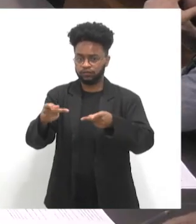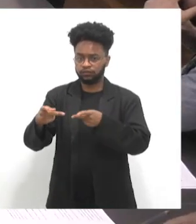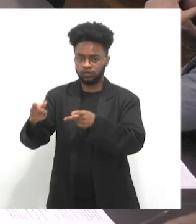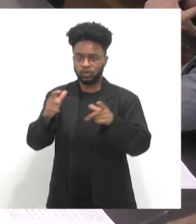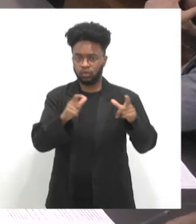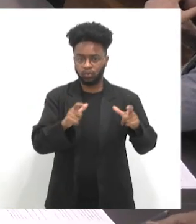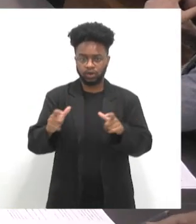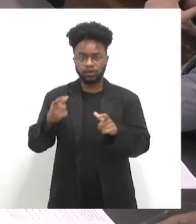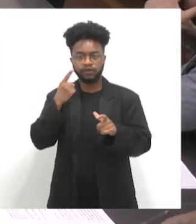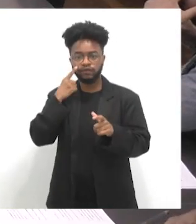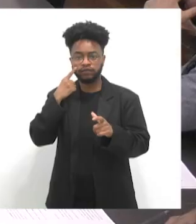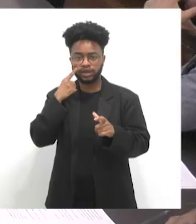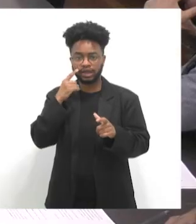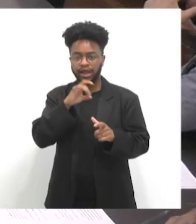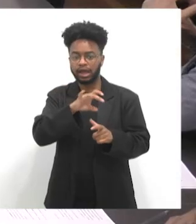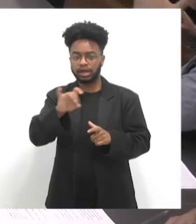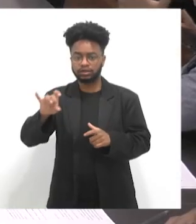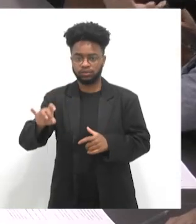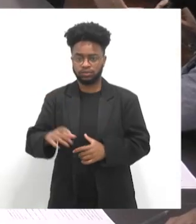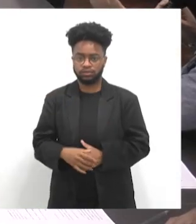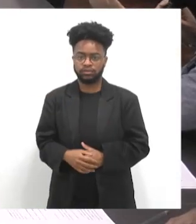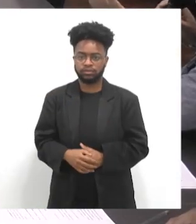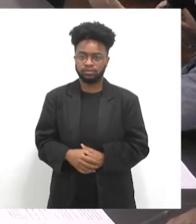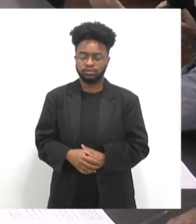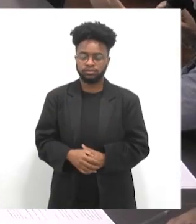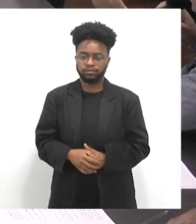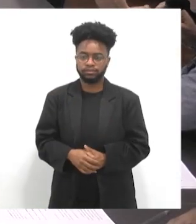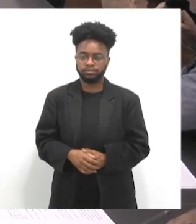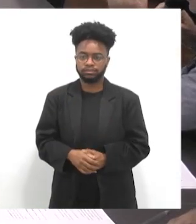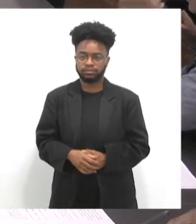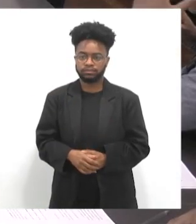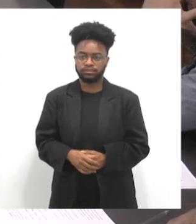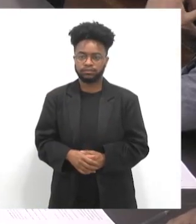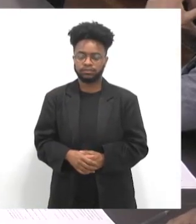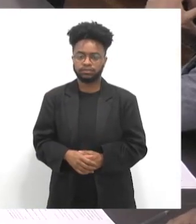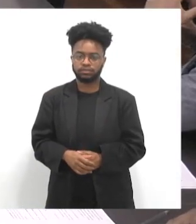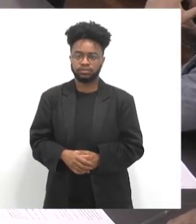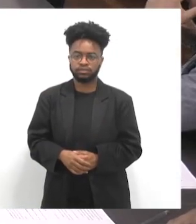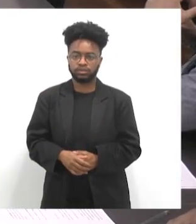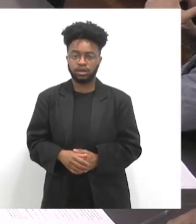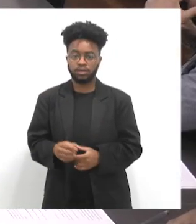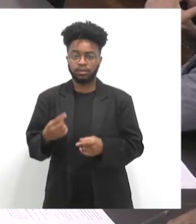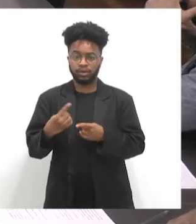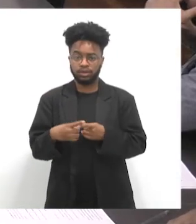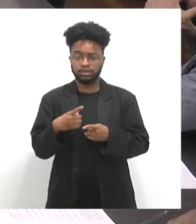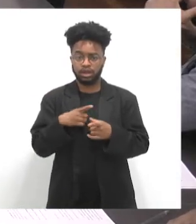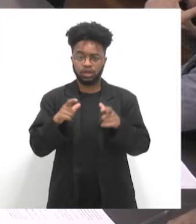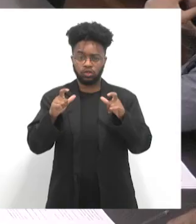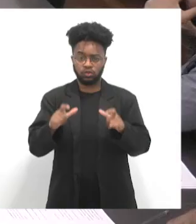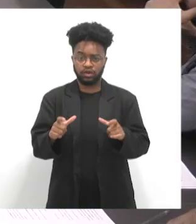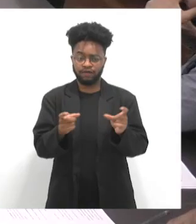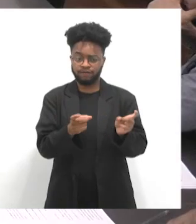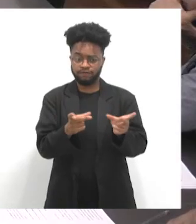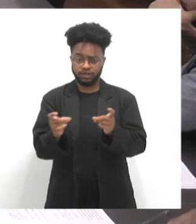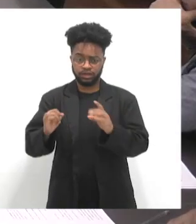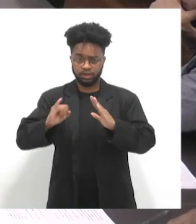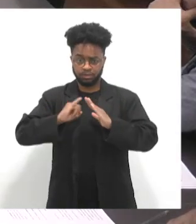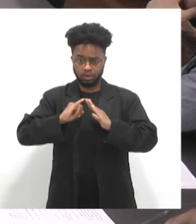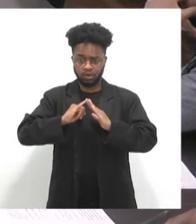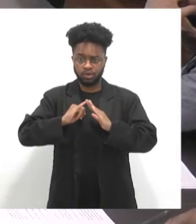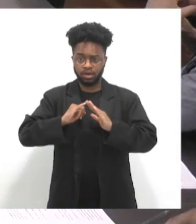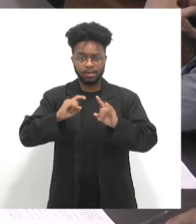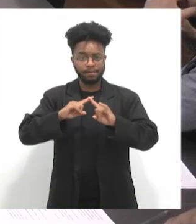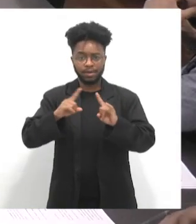para constatar cada um deles. Tem terrenos com imóveis sendo vendidos